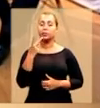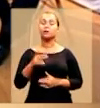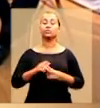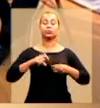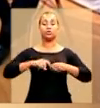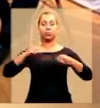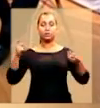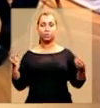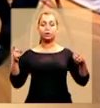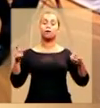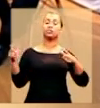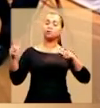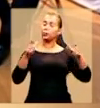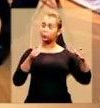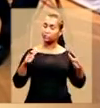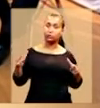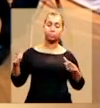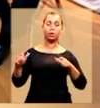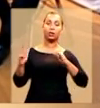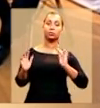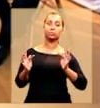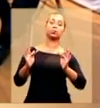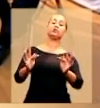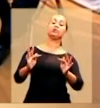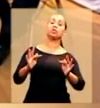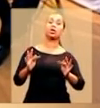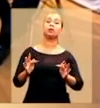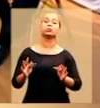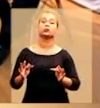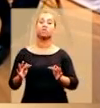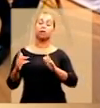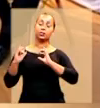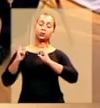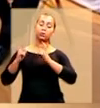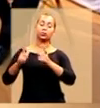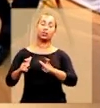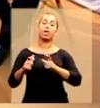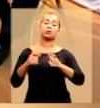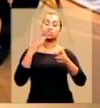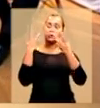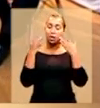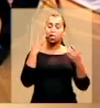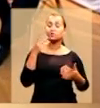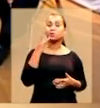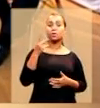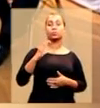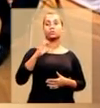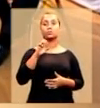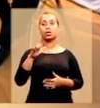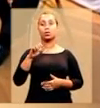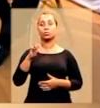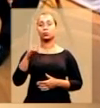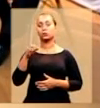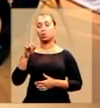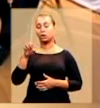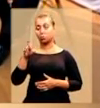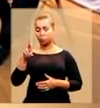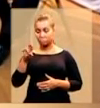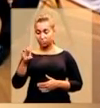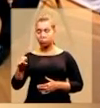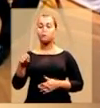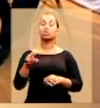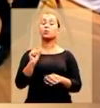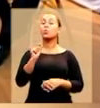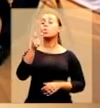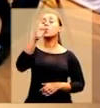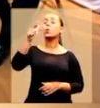de descentralizar, né, esses pontos, tirar dos tradicionais teatros, o que a Secretaria tem usado? A gente falou do Céu das Artes, que outros